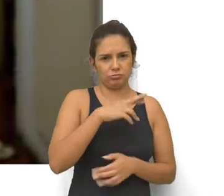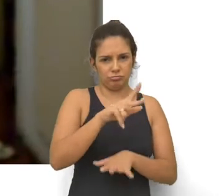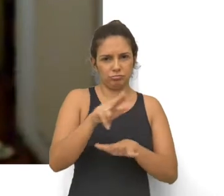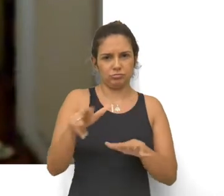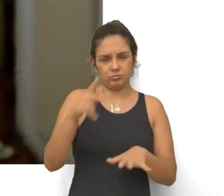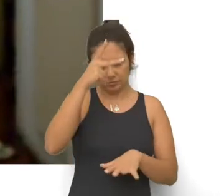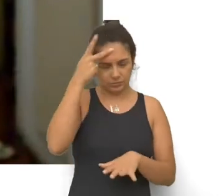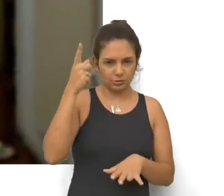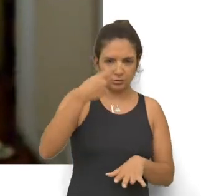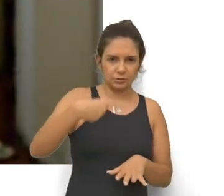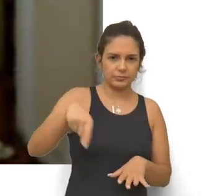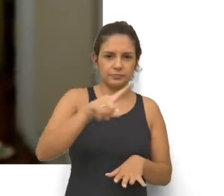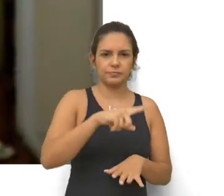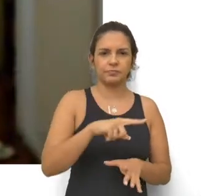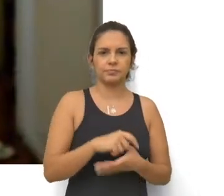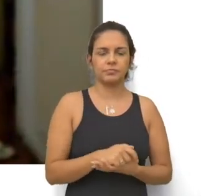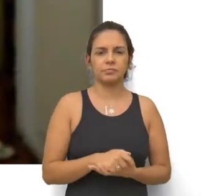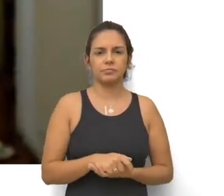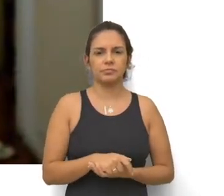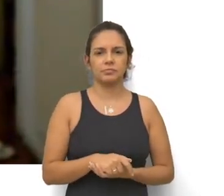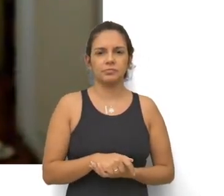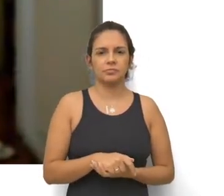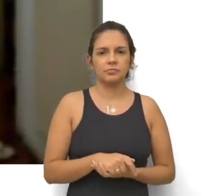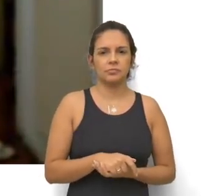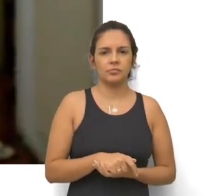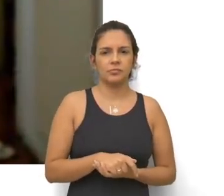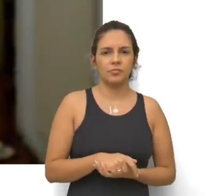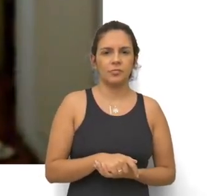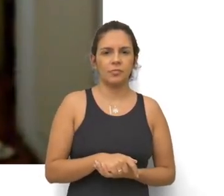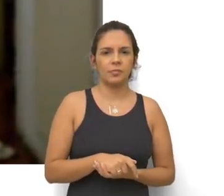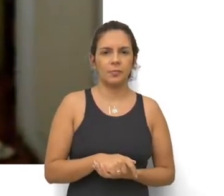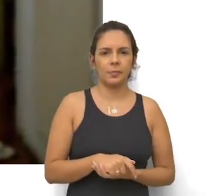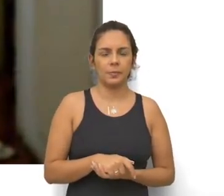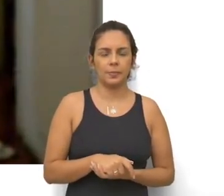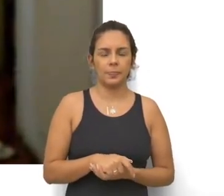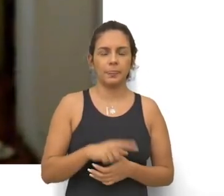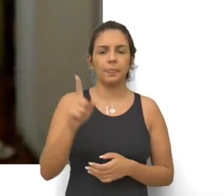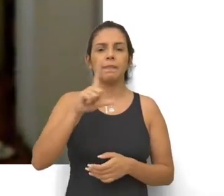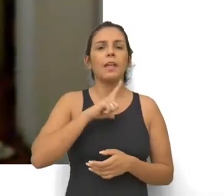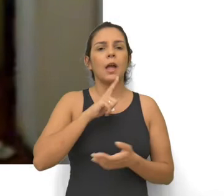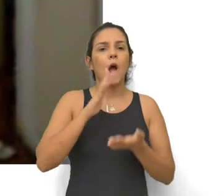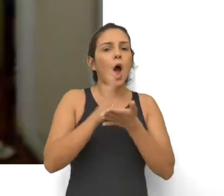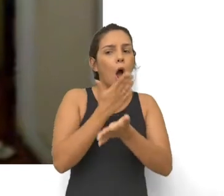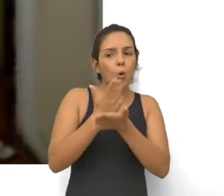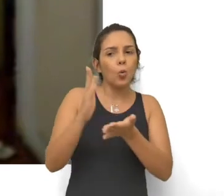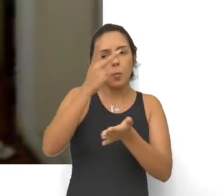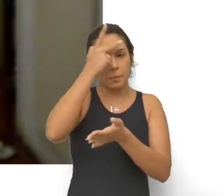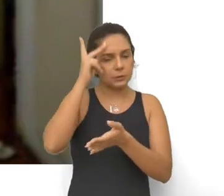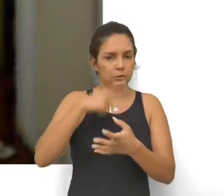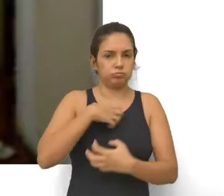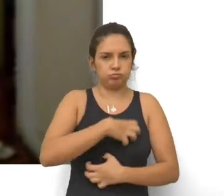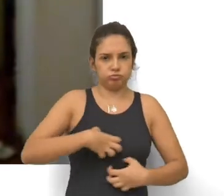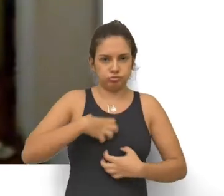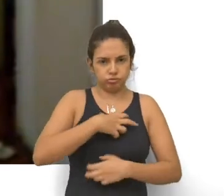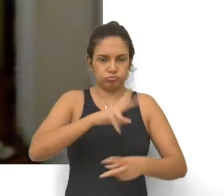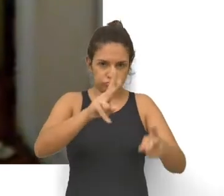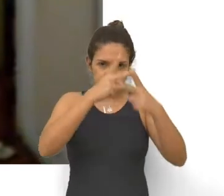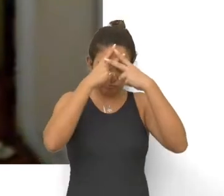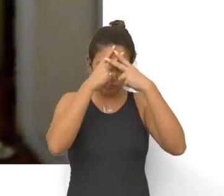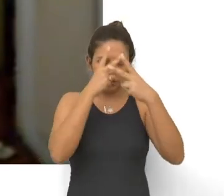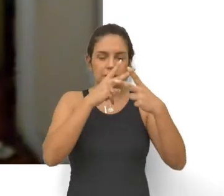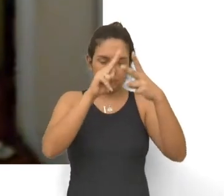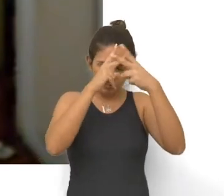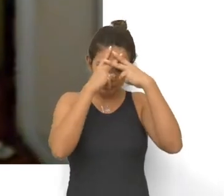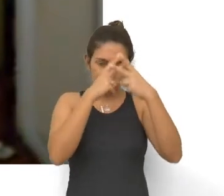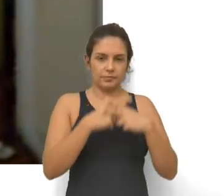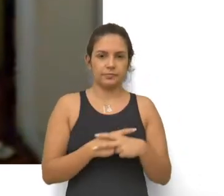as pessoas, tem poucas pessoas ressentidas na clínica, não é o que mais acontece, tá? Talvez na época do livro eu